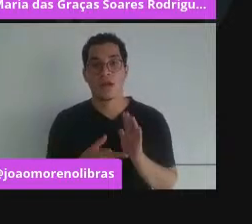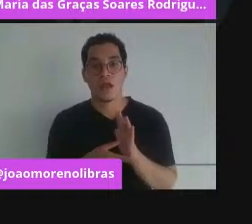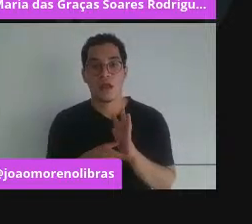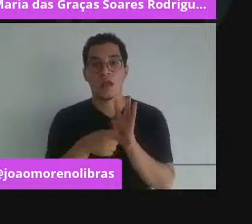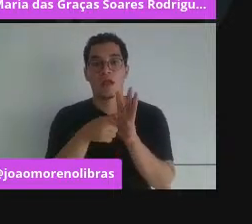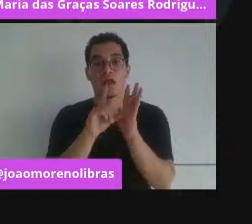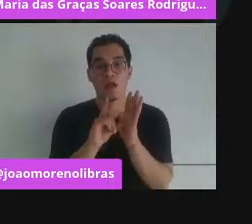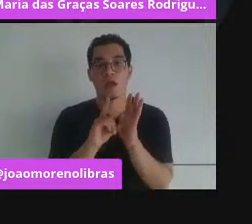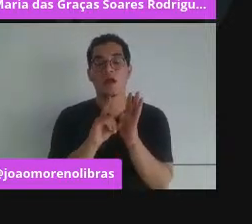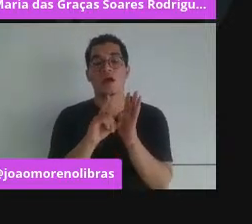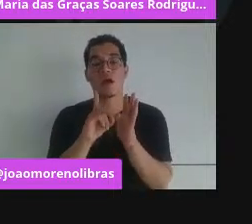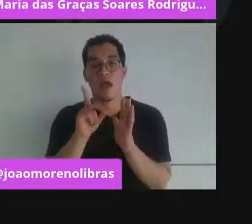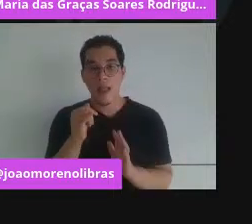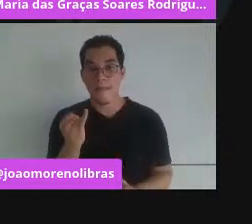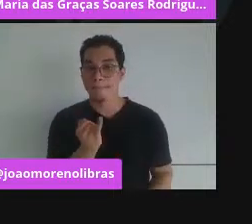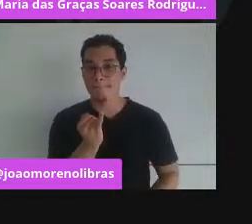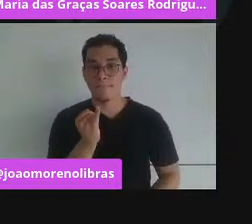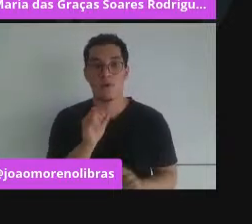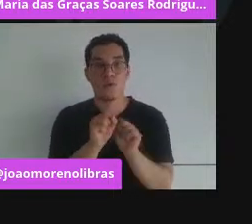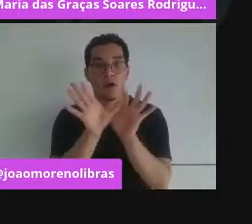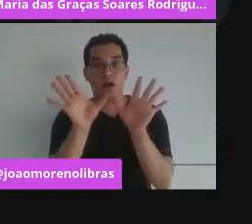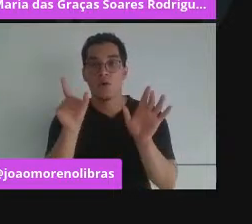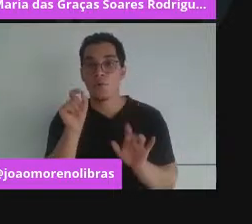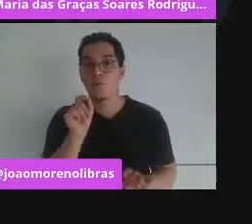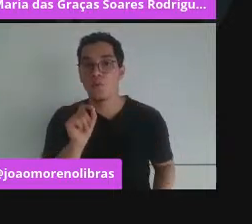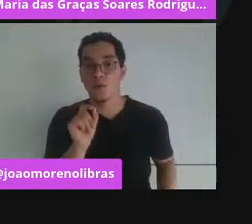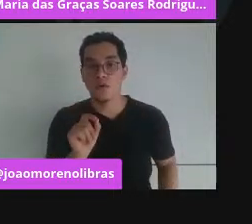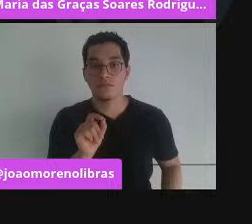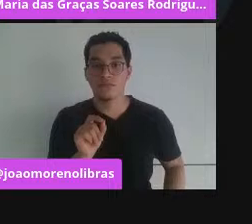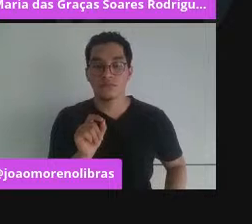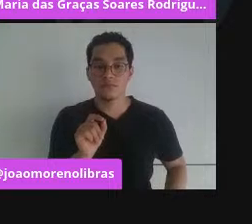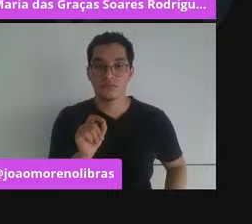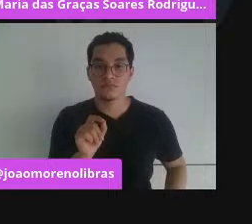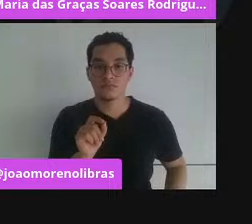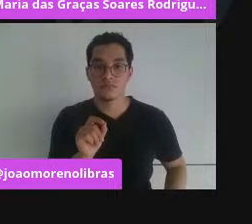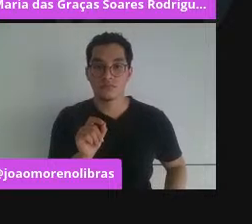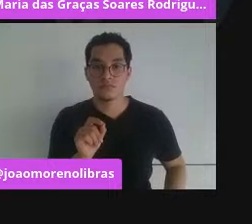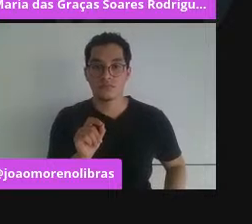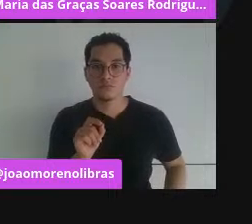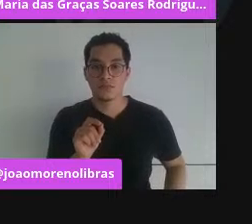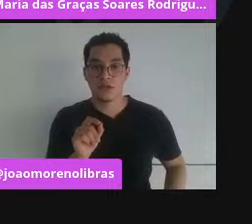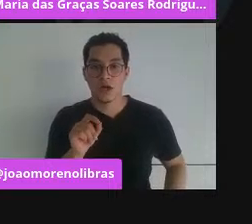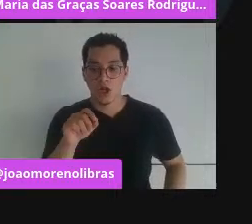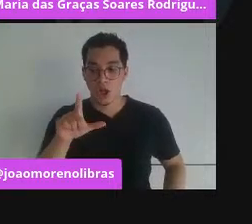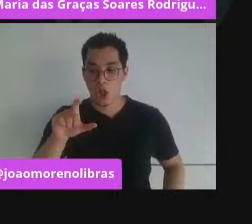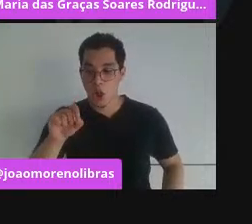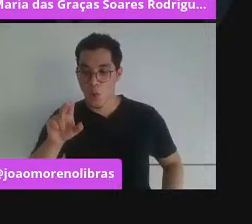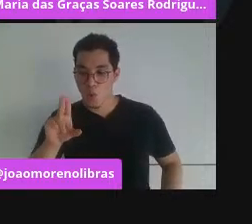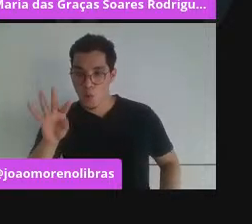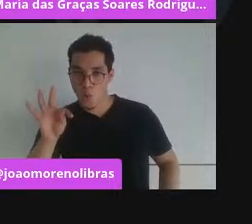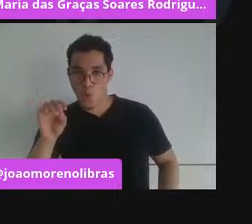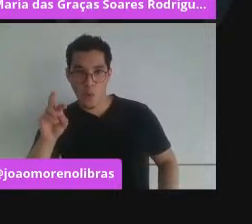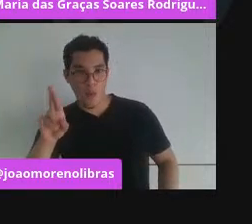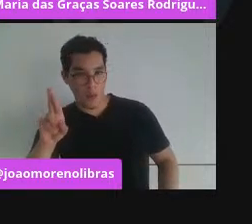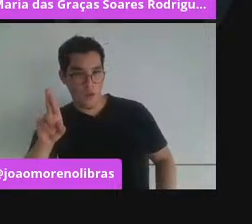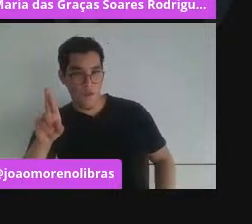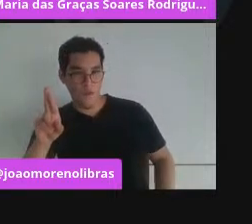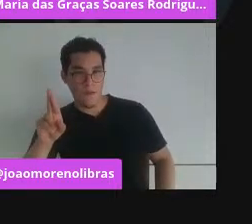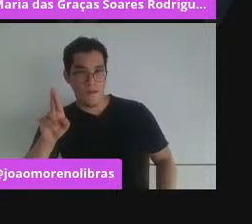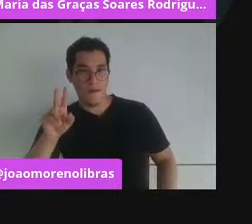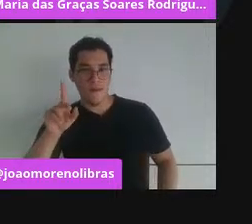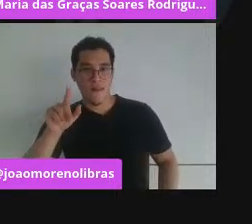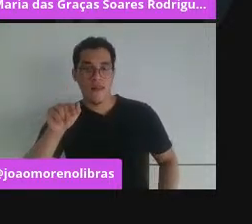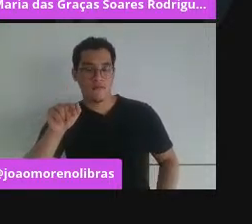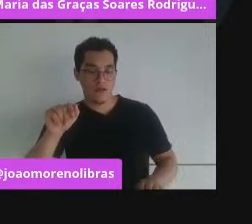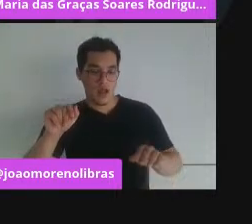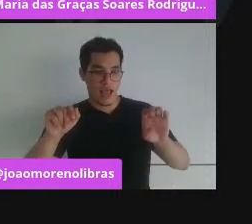Antes se faz necessário esclarecer qual a noção de locutor e de enunciador que acompanho. Por que faço isso? Porque